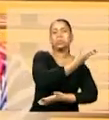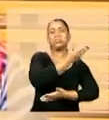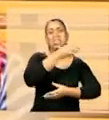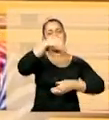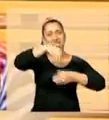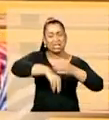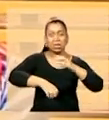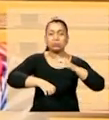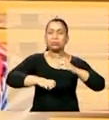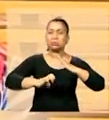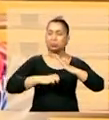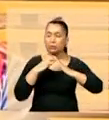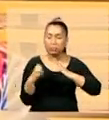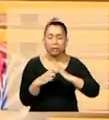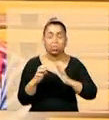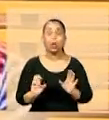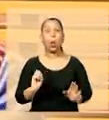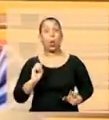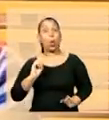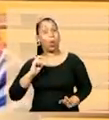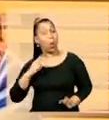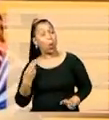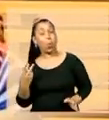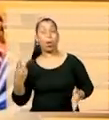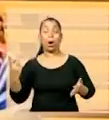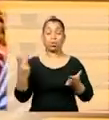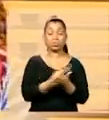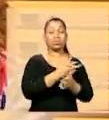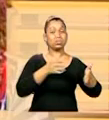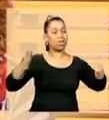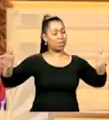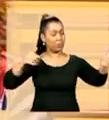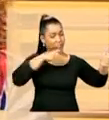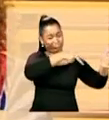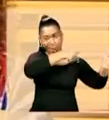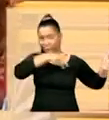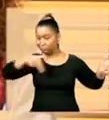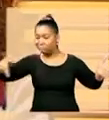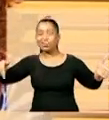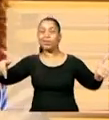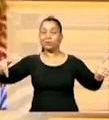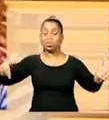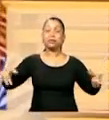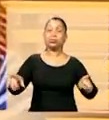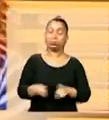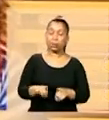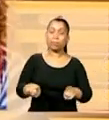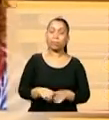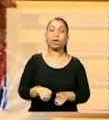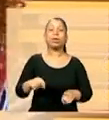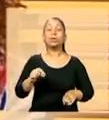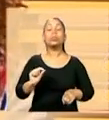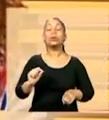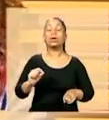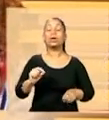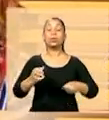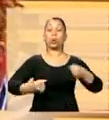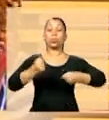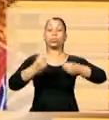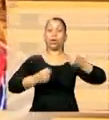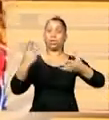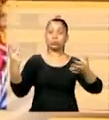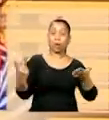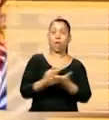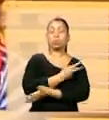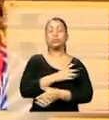ocorrer na empresa, que são os acidentes típicos, ou podem ocorrer no trajeto e também nós temos os típicos que ocorrem no trânsito.